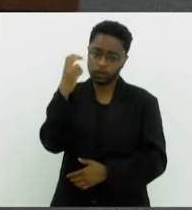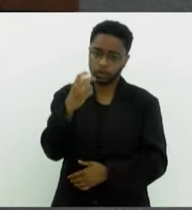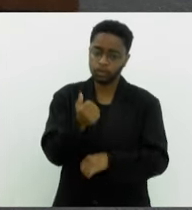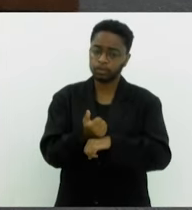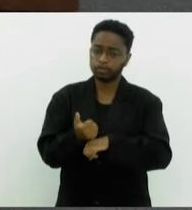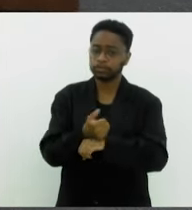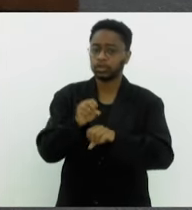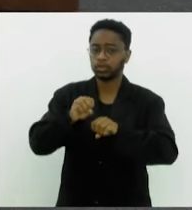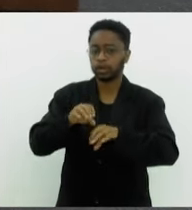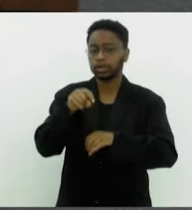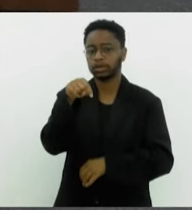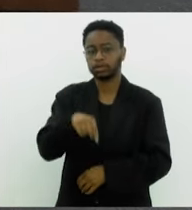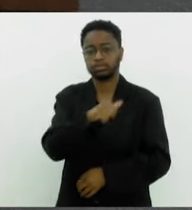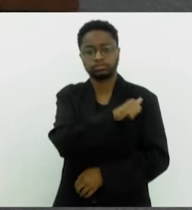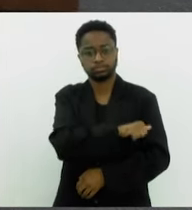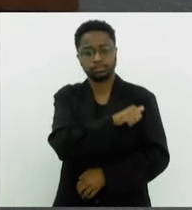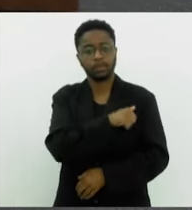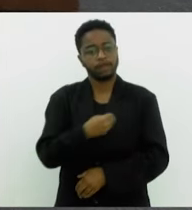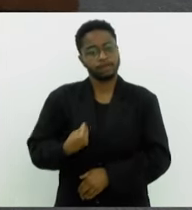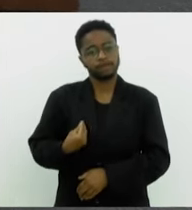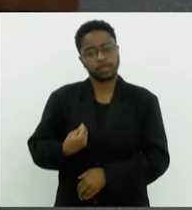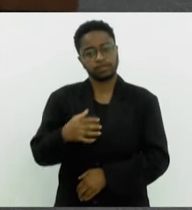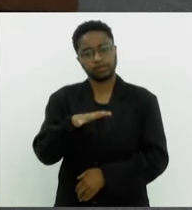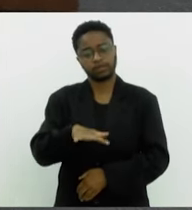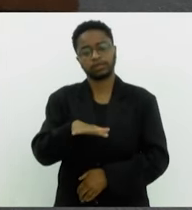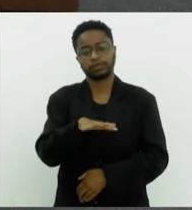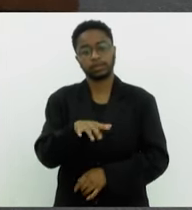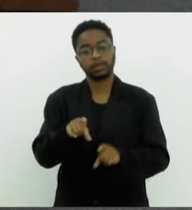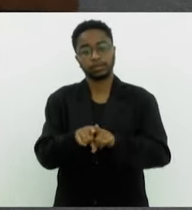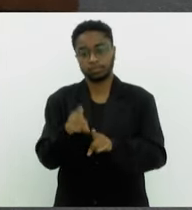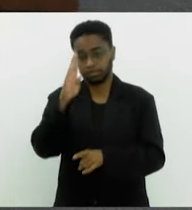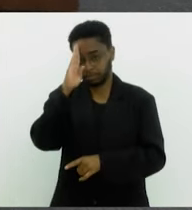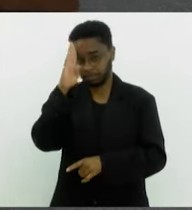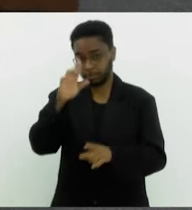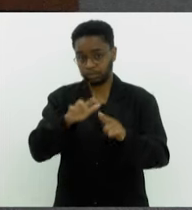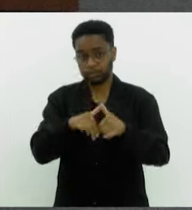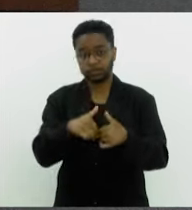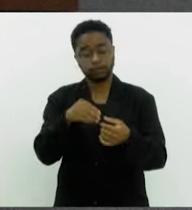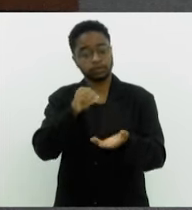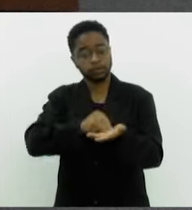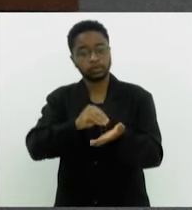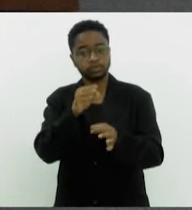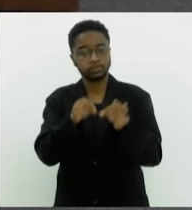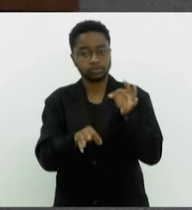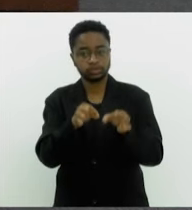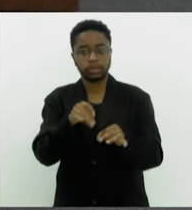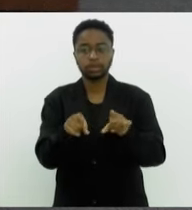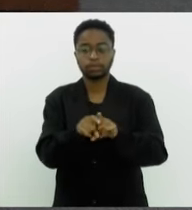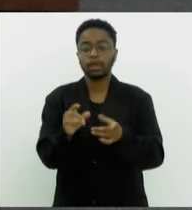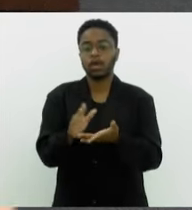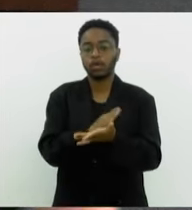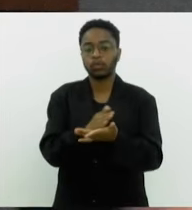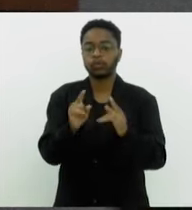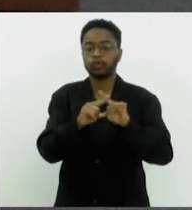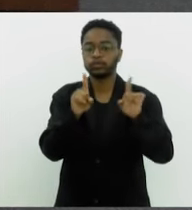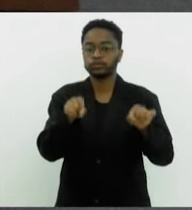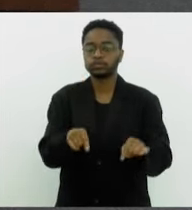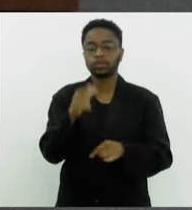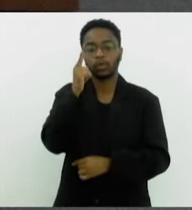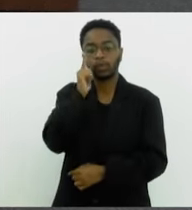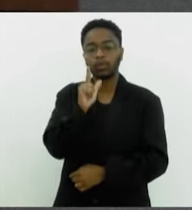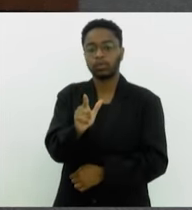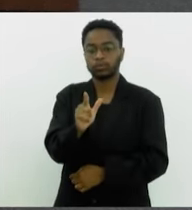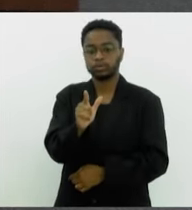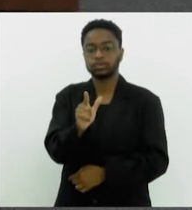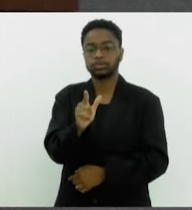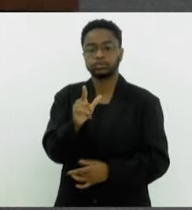Janeiro estejam enfrentando, especialmente coroada por uma injustiça, porque uma parte dos servidores conseguiu ser